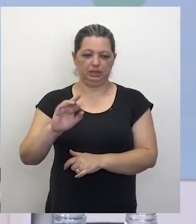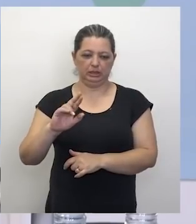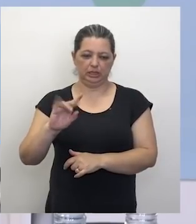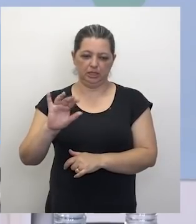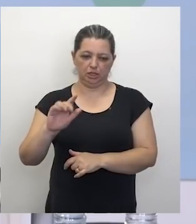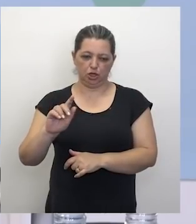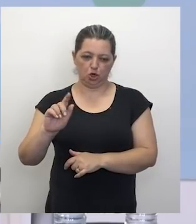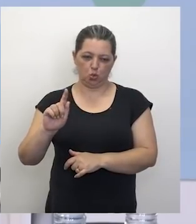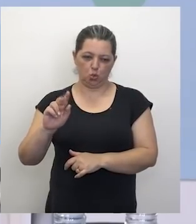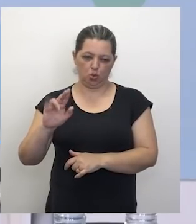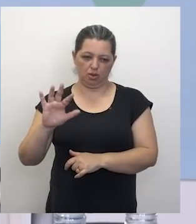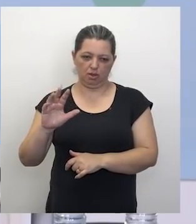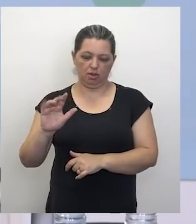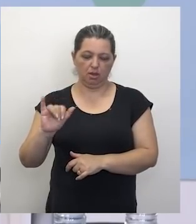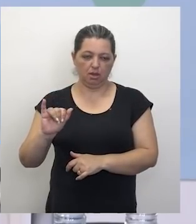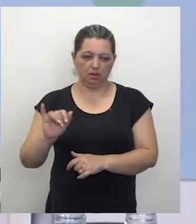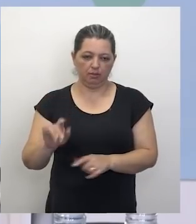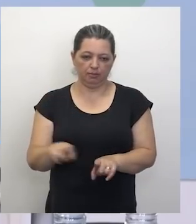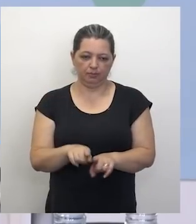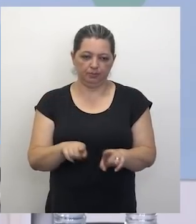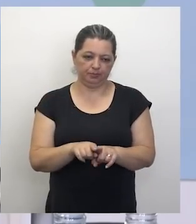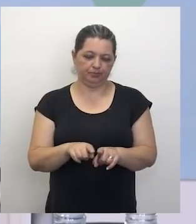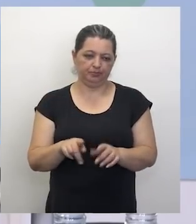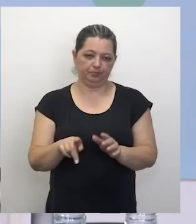pessoal da Escola Eduardo